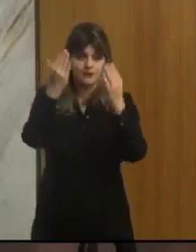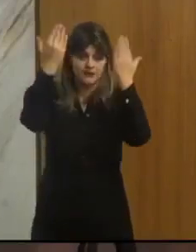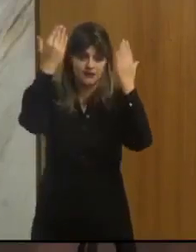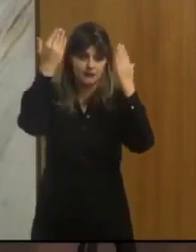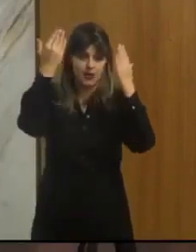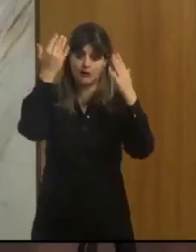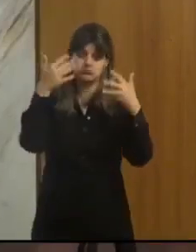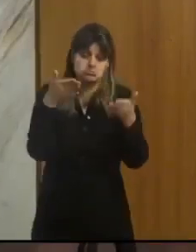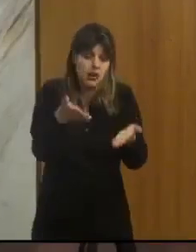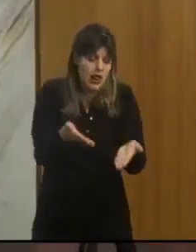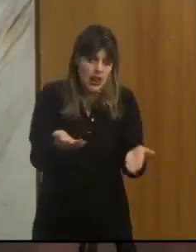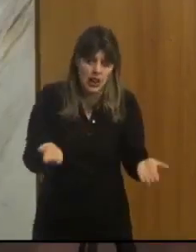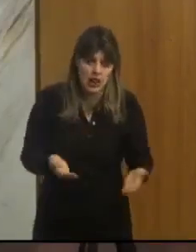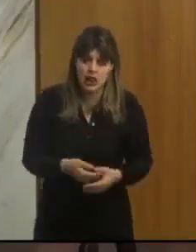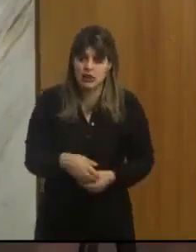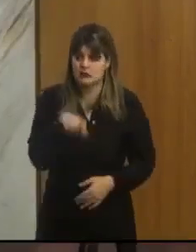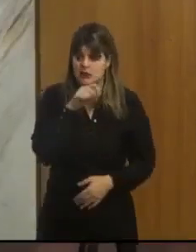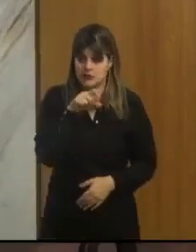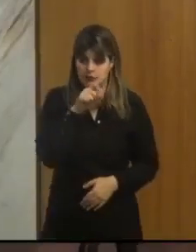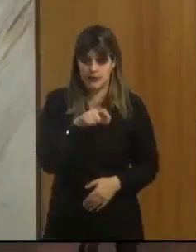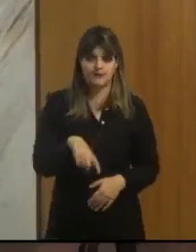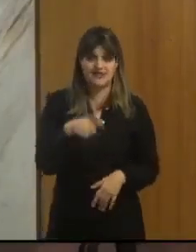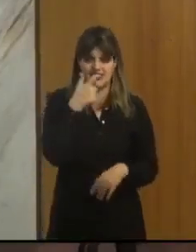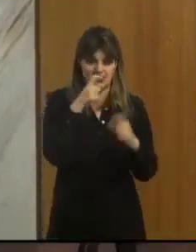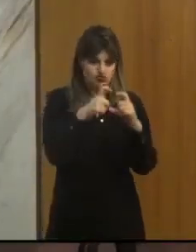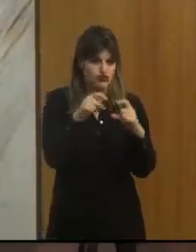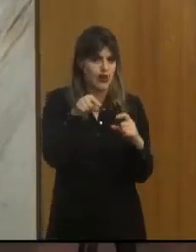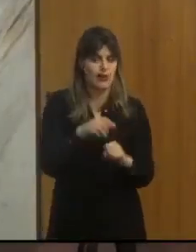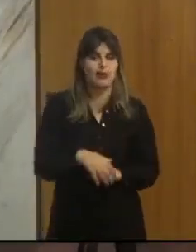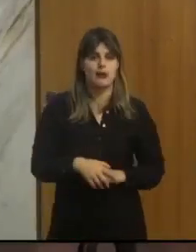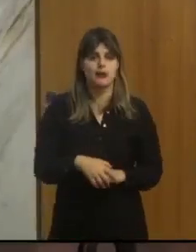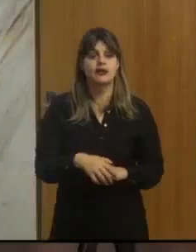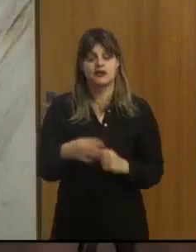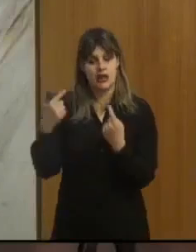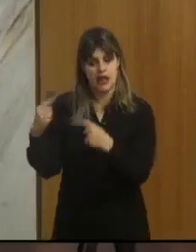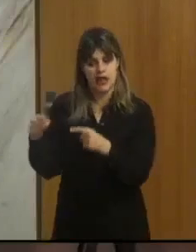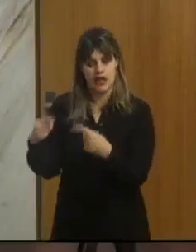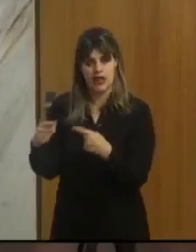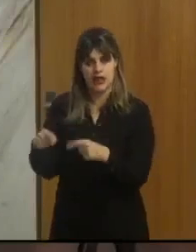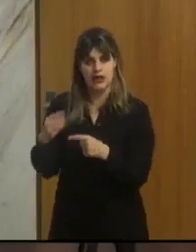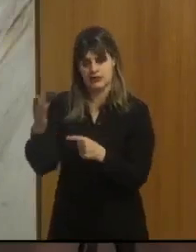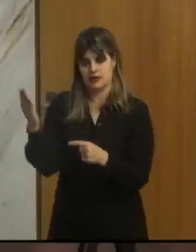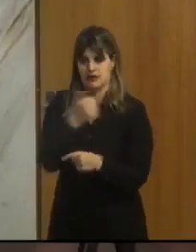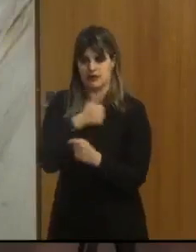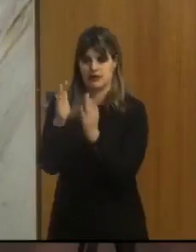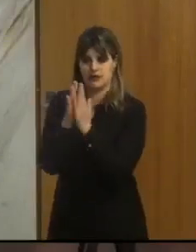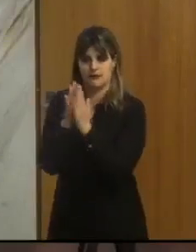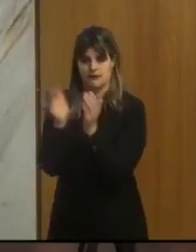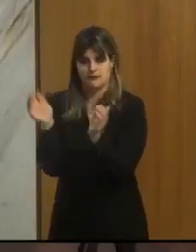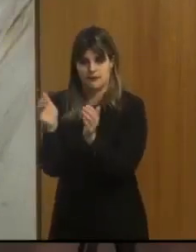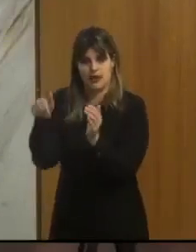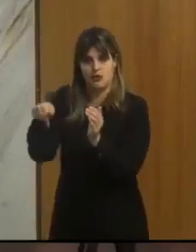ali. Os azulejos de Dom Manuel chegaram lá. Estes existem e estão presentes na Capela de São Mateus